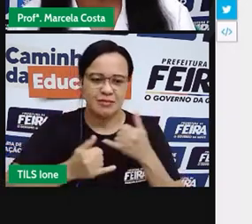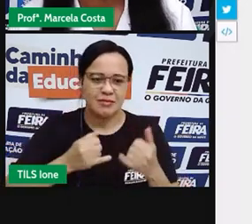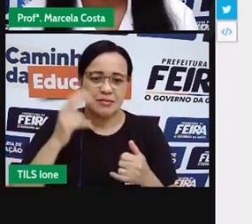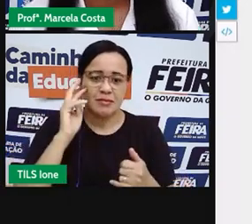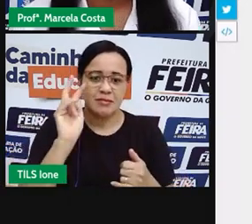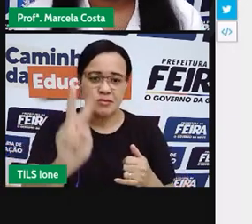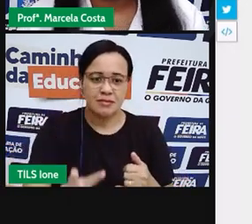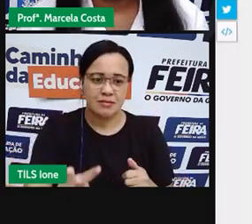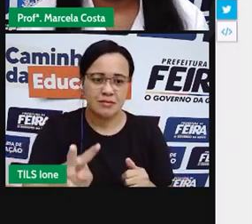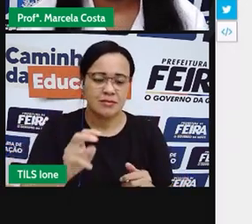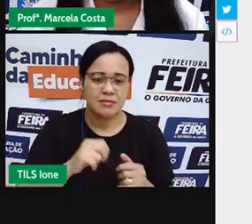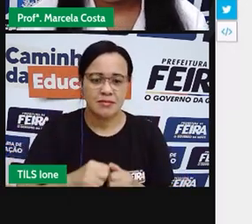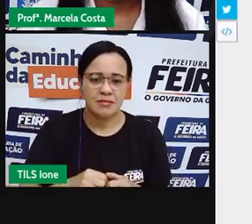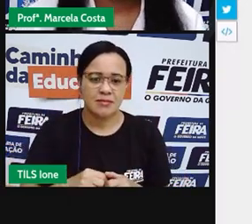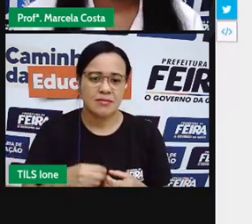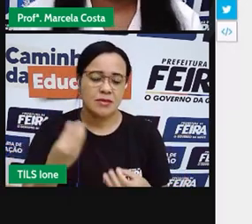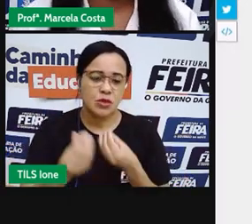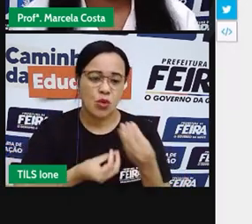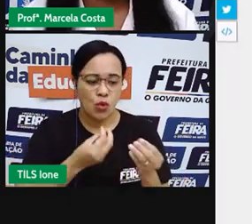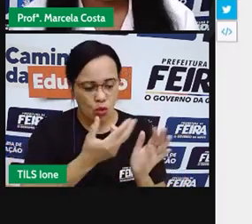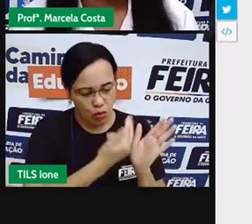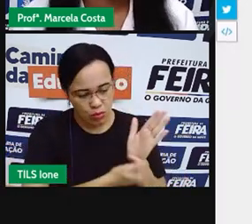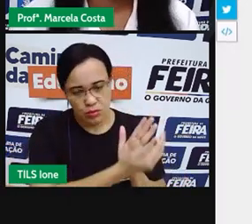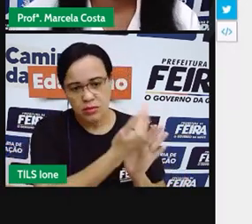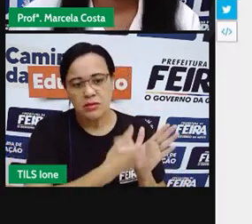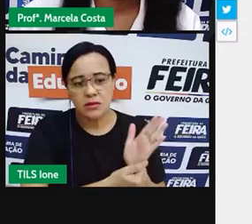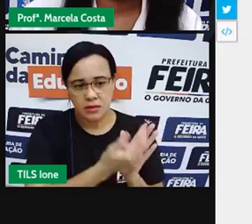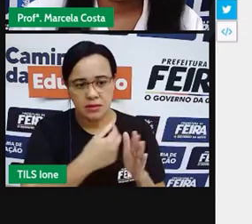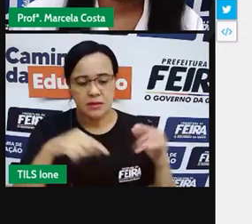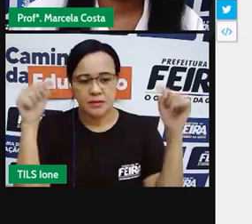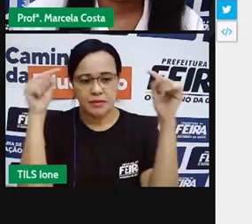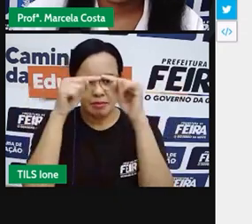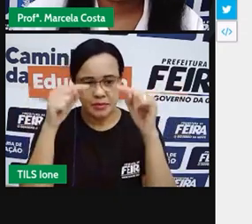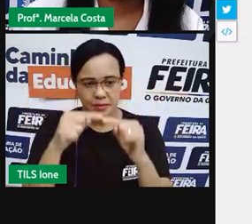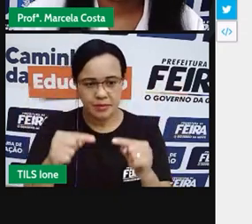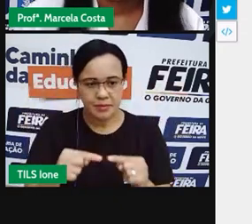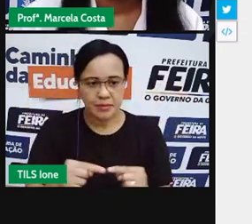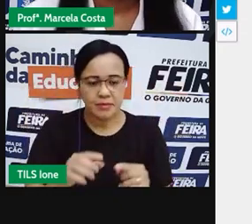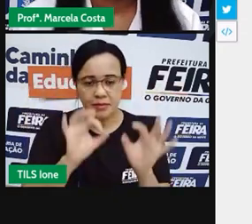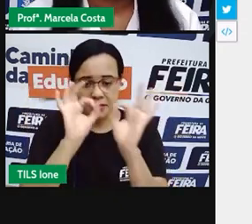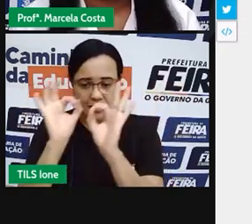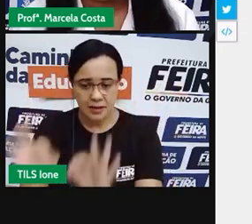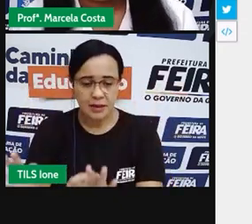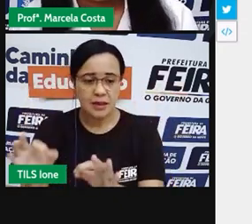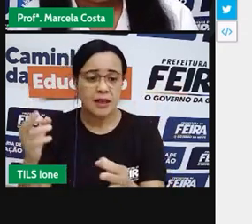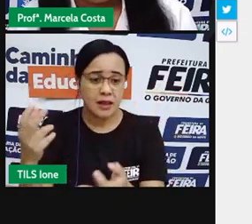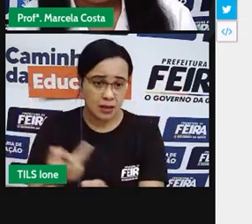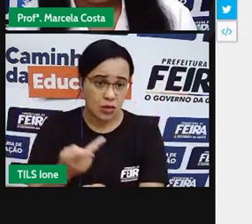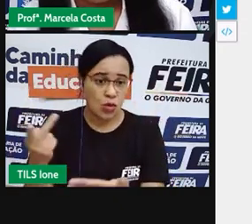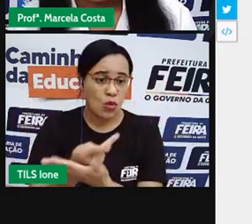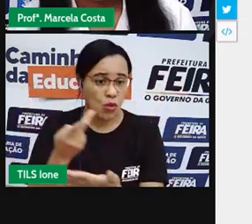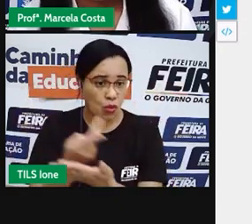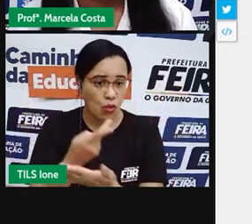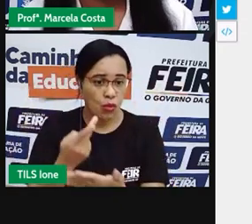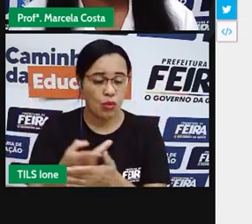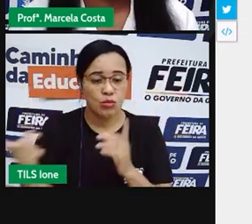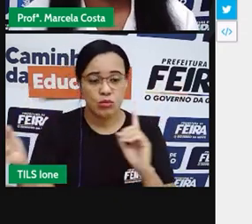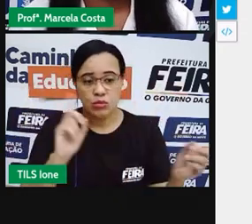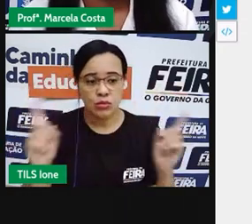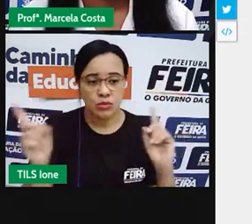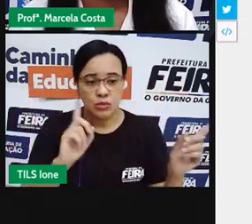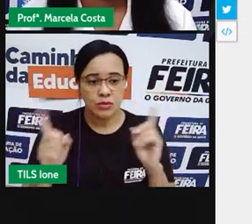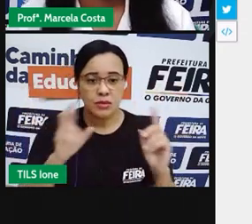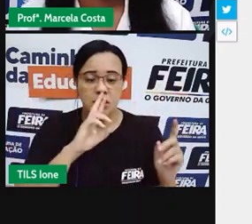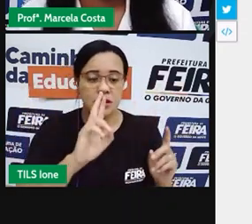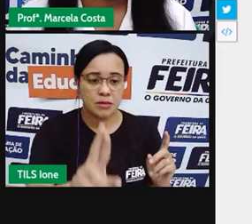Você vai observar as imagens e vai agrupar, dizendo se é certo ou se é errado ali